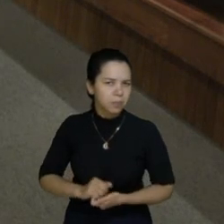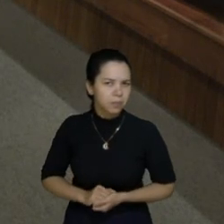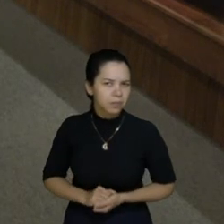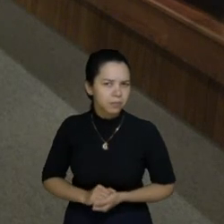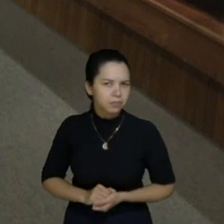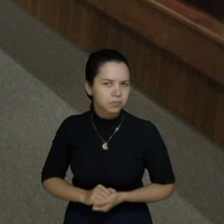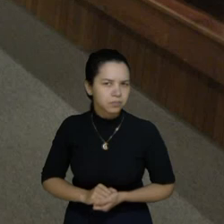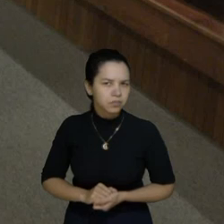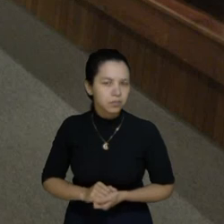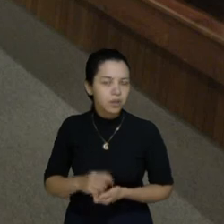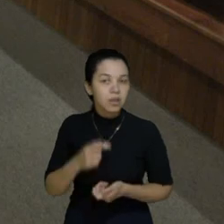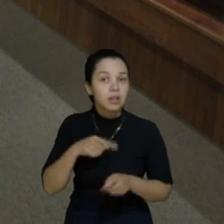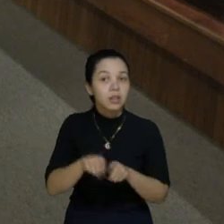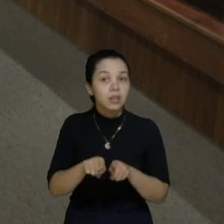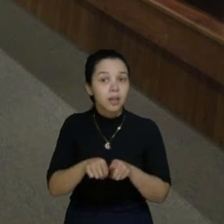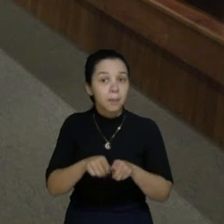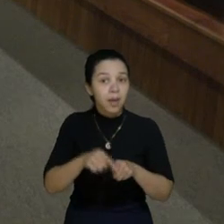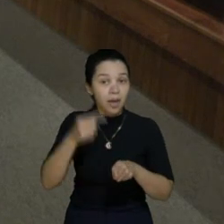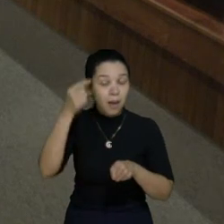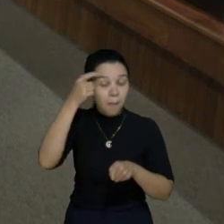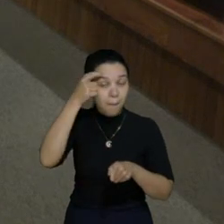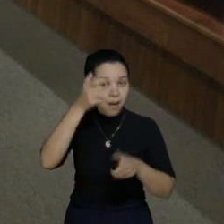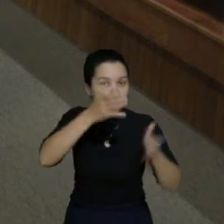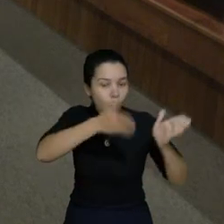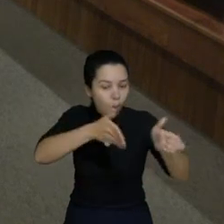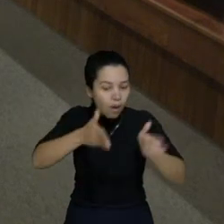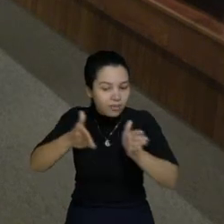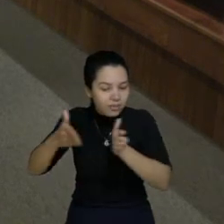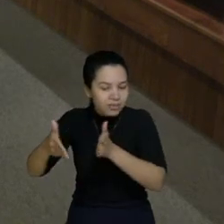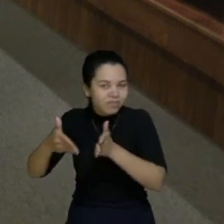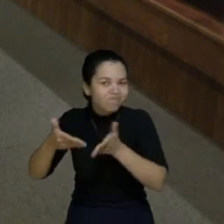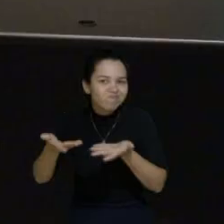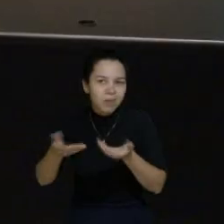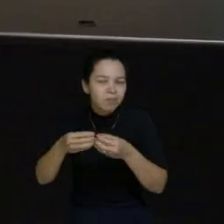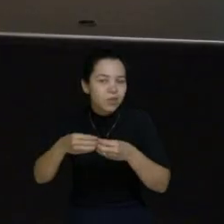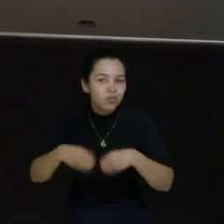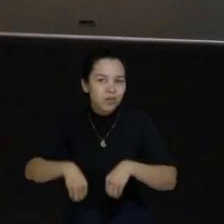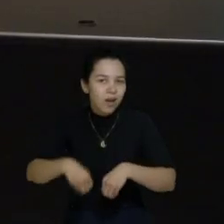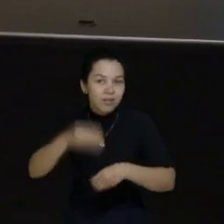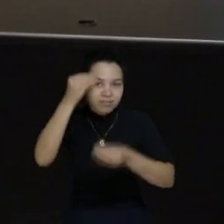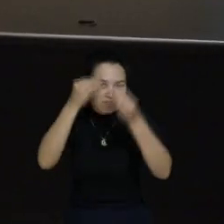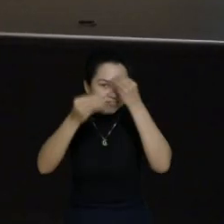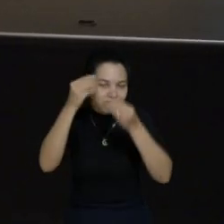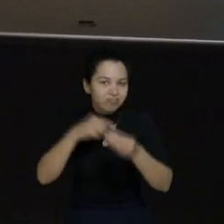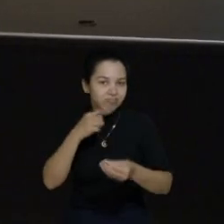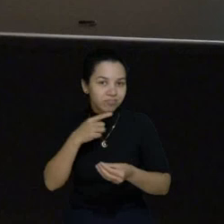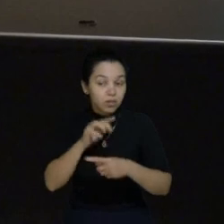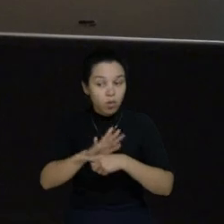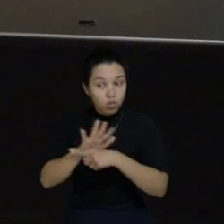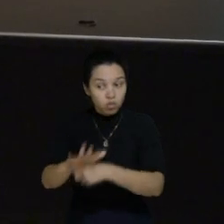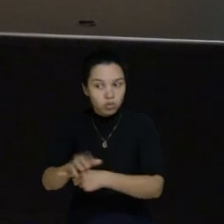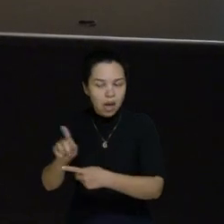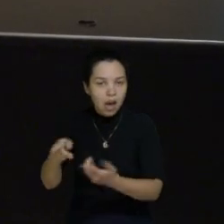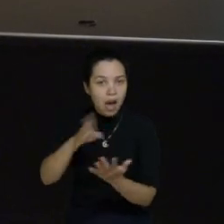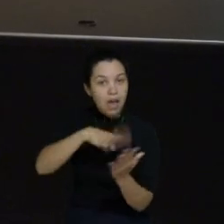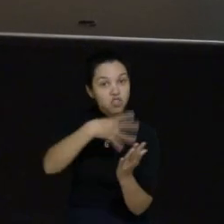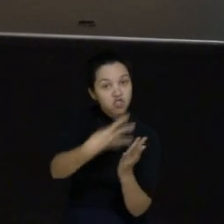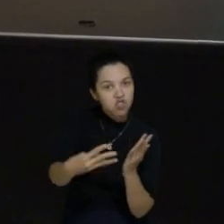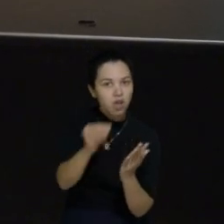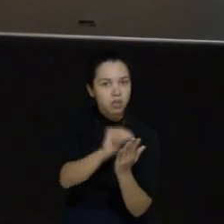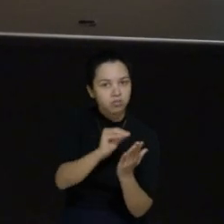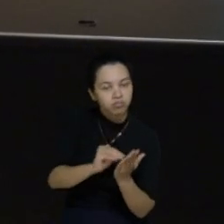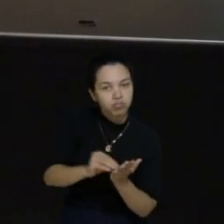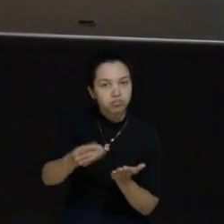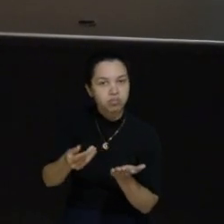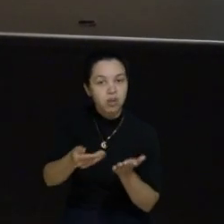organização também é mais prejudicada mas eu trabalhar organização de agenda de rotina de ter bilhetes